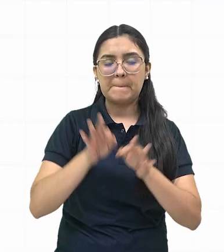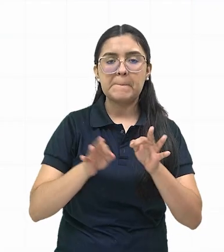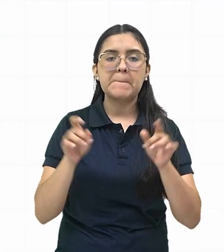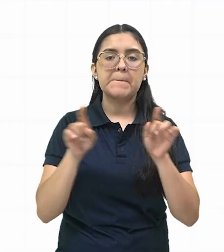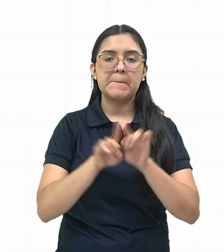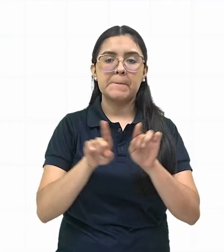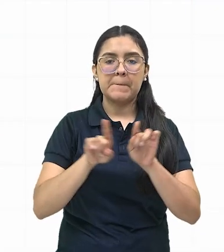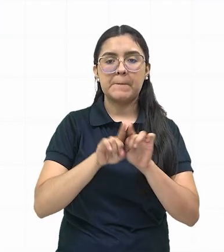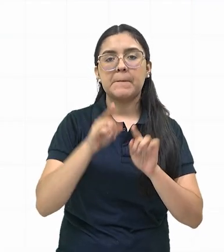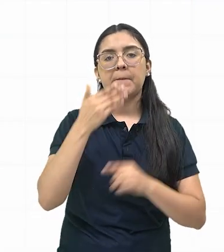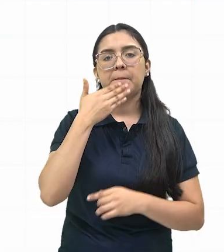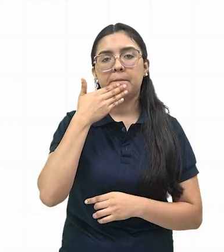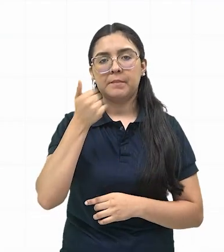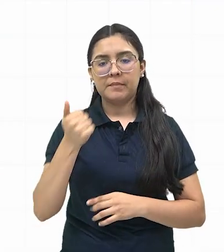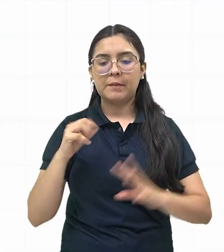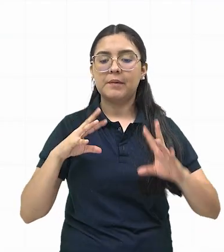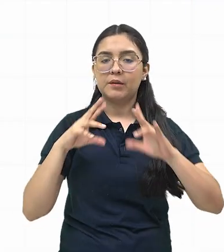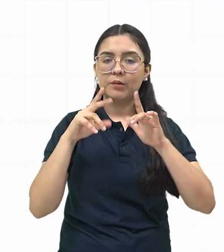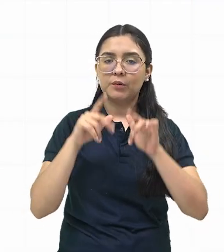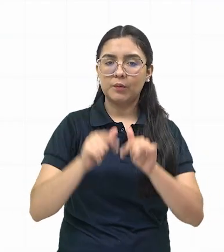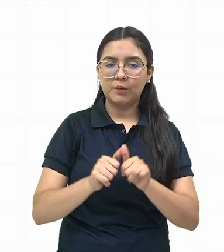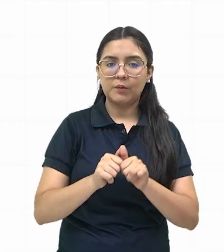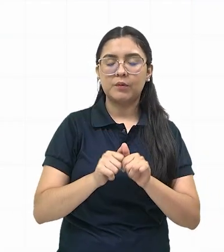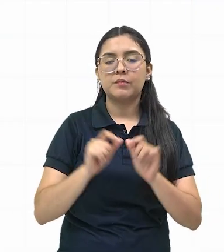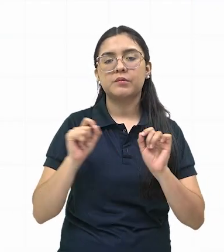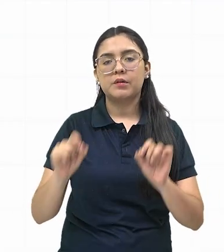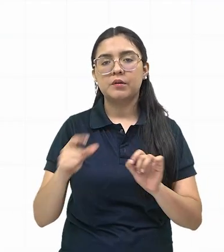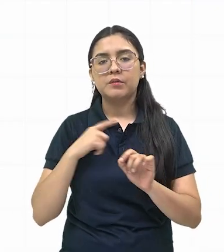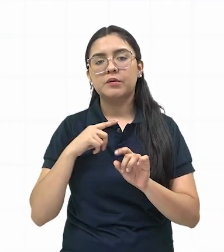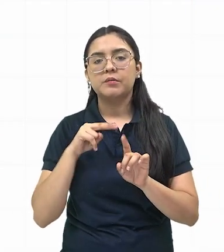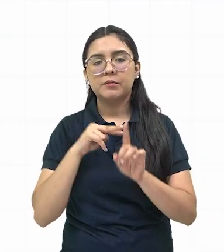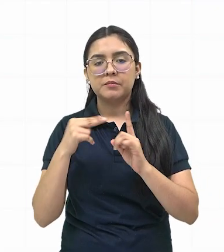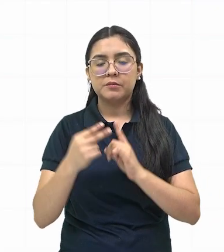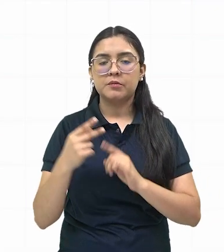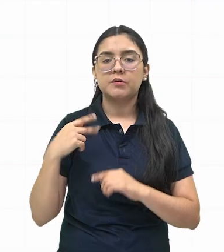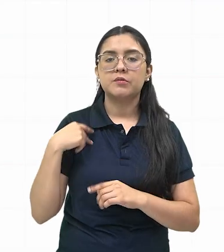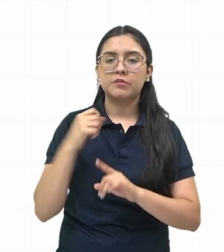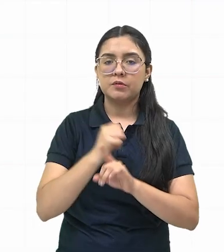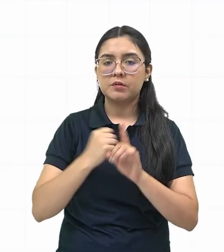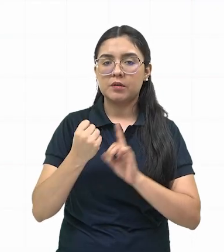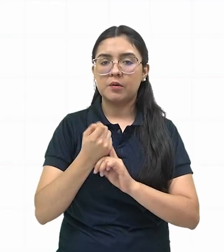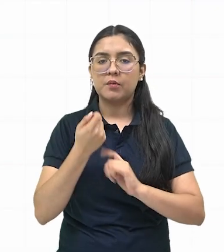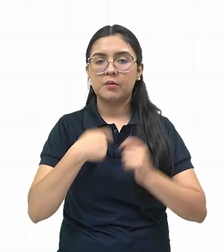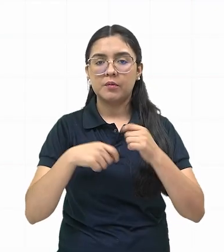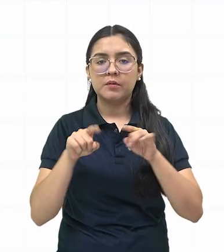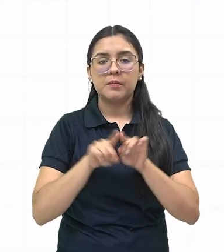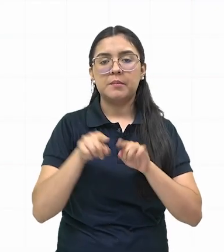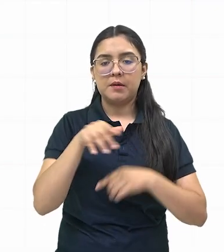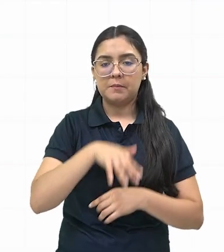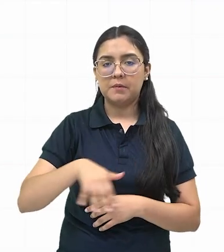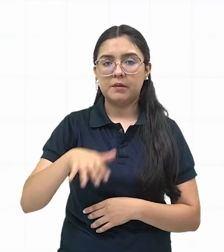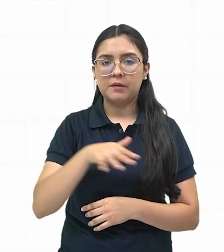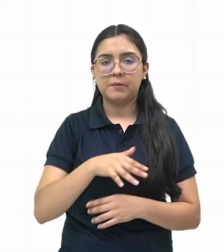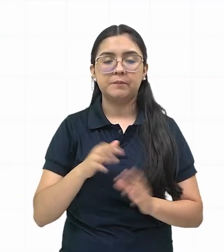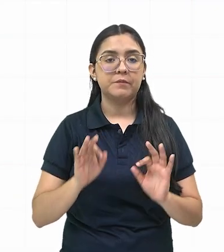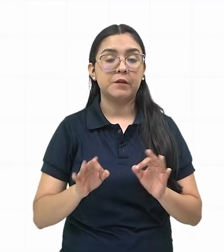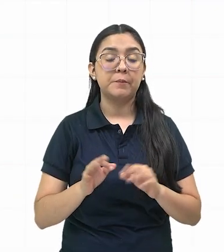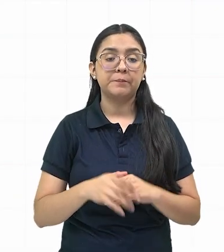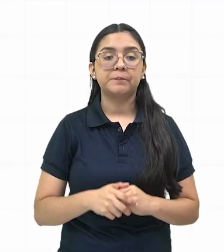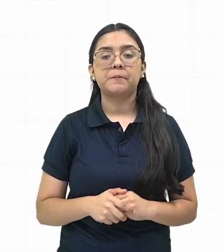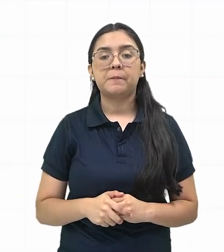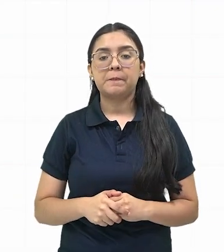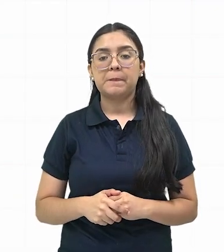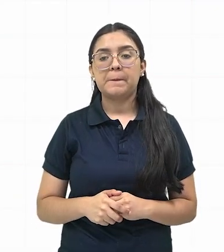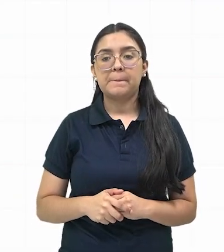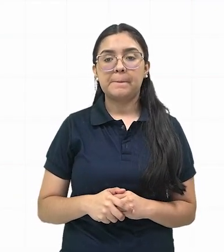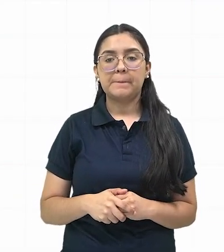também melhor para todo mundo, tanto do ponto de vista social, econômico, como também ambiental, certo?